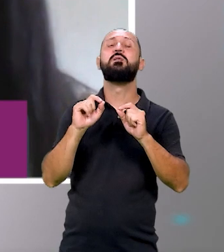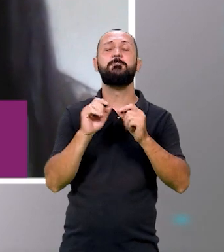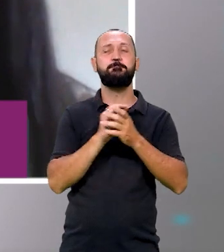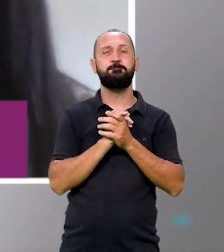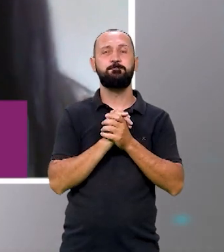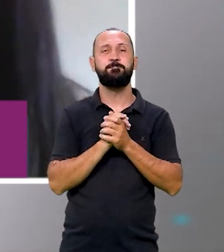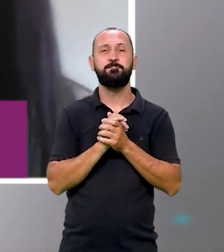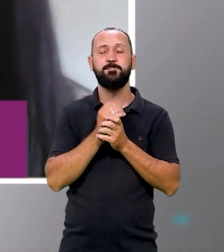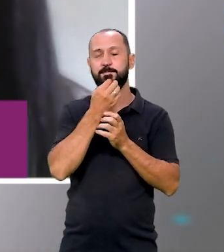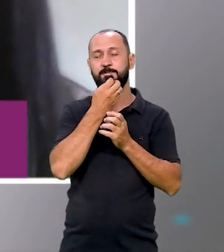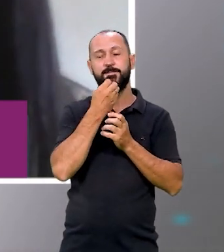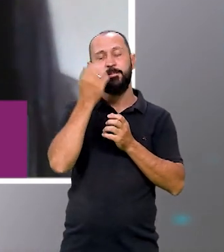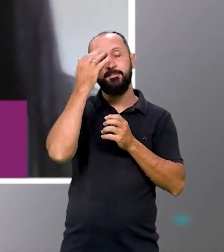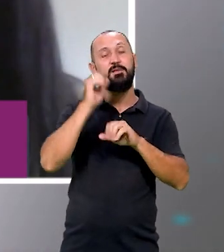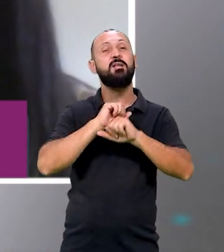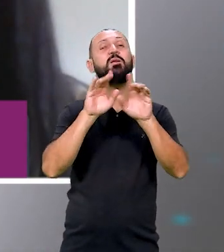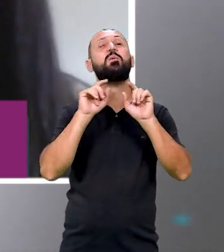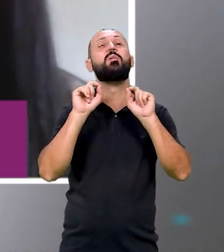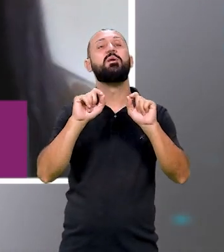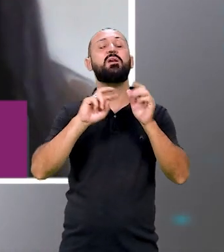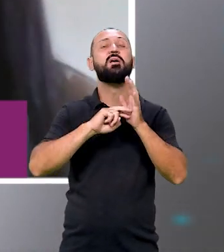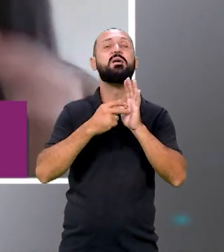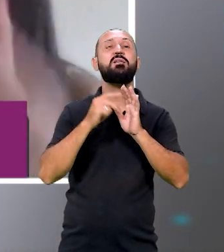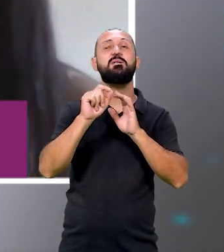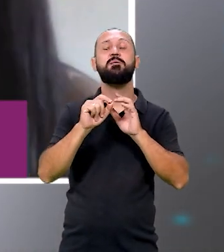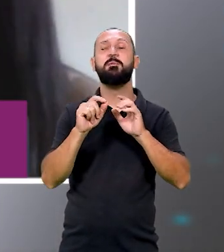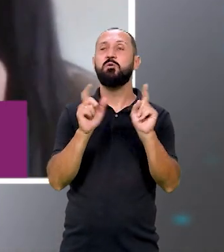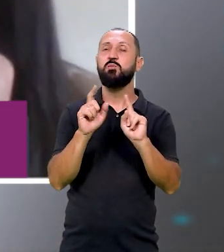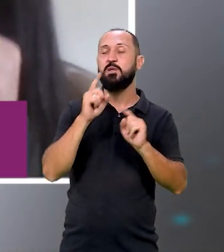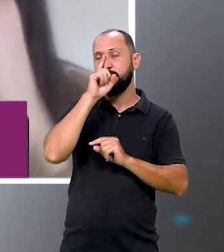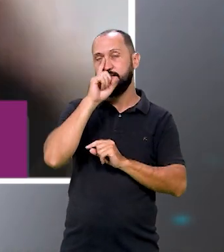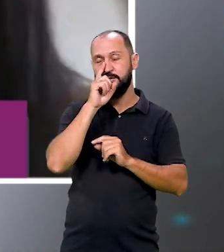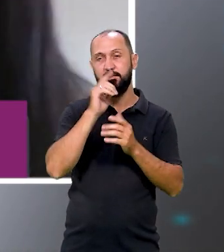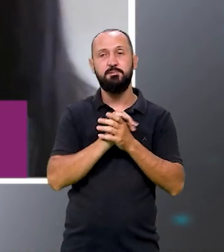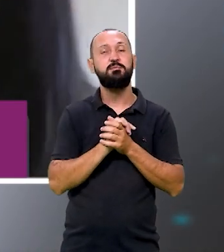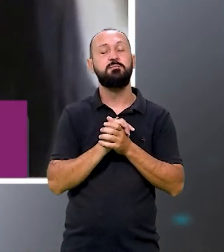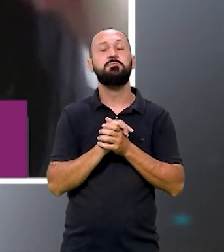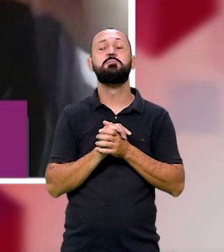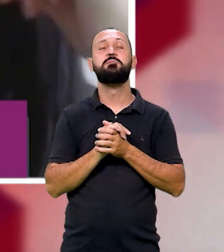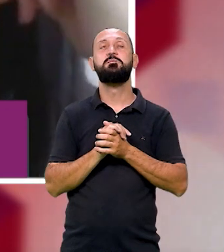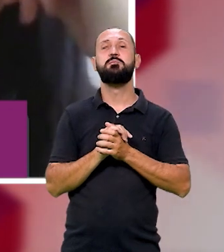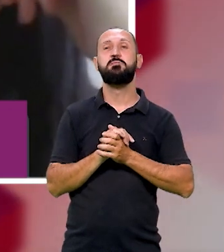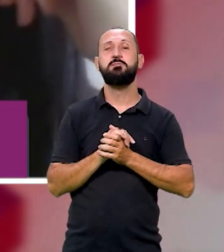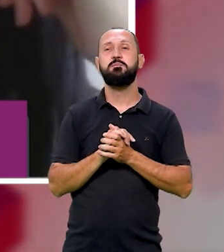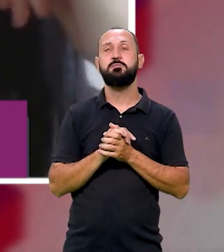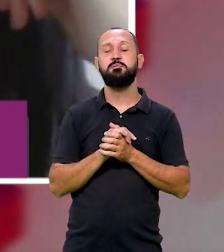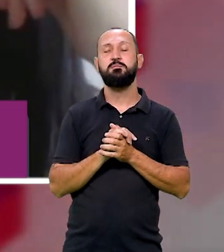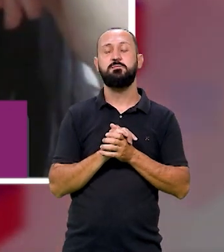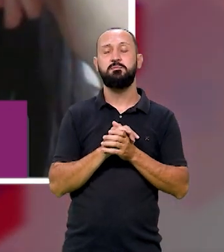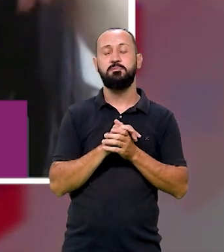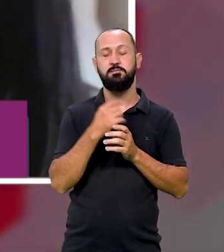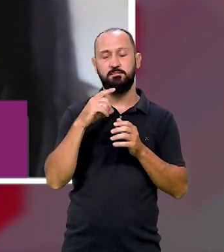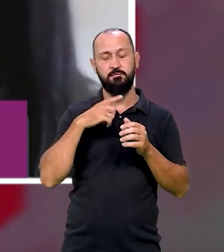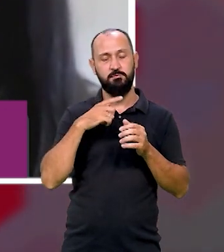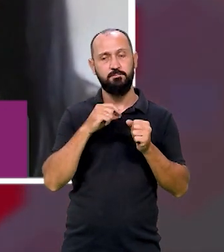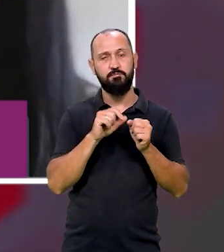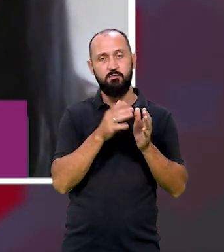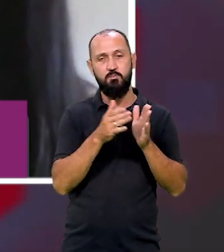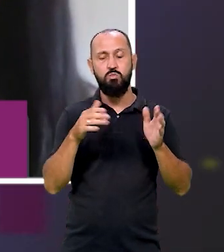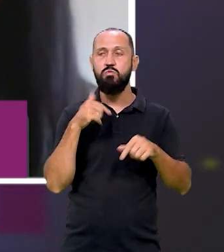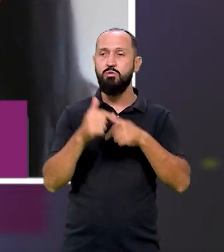um preparo para você evitar que aconteça alguma intercorrência. Sim, eu já ouvi de tudo, né?